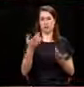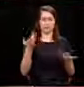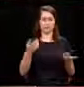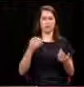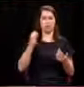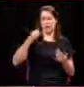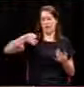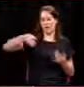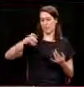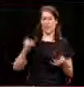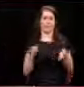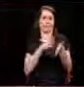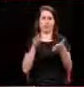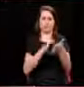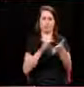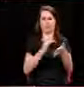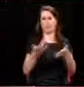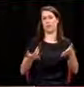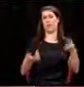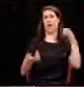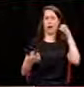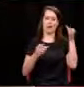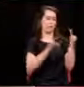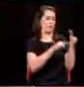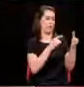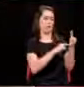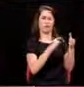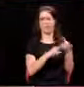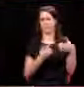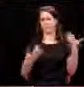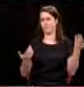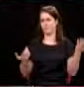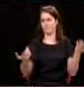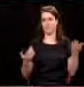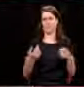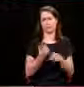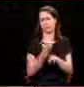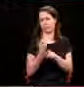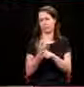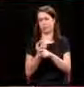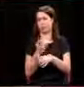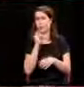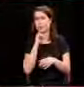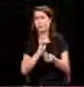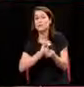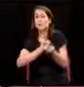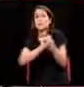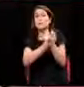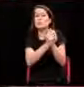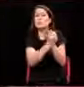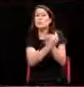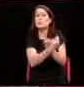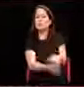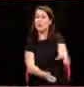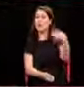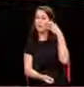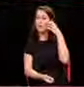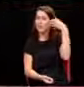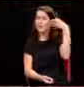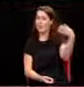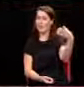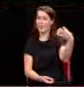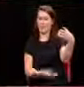iPads, iPhones e tudo mais, e adaptar esta tecnologia a esses dispositivos móveis também será uma